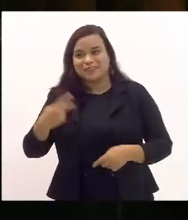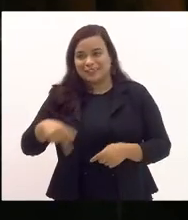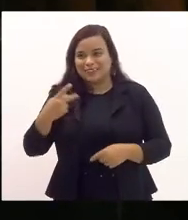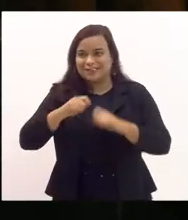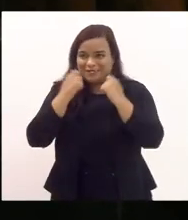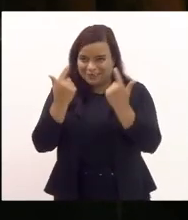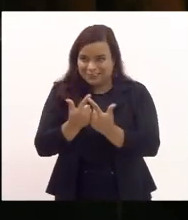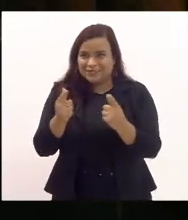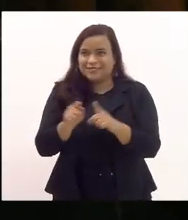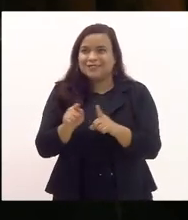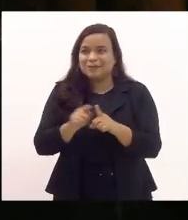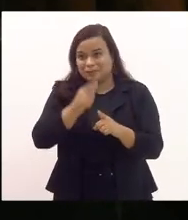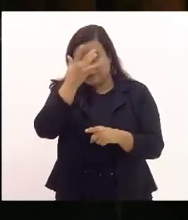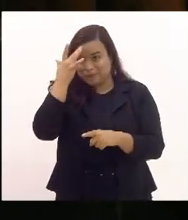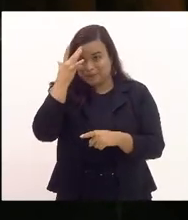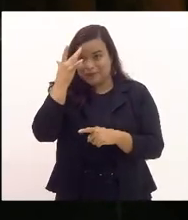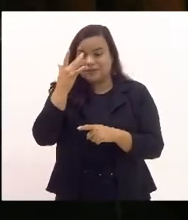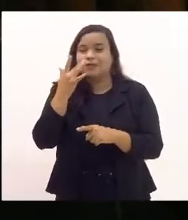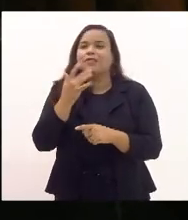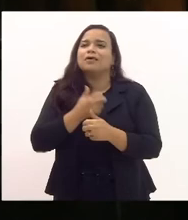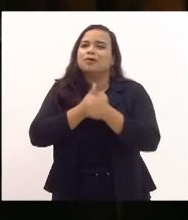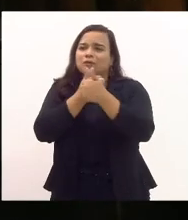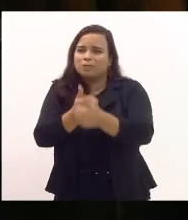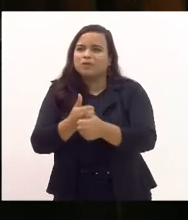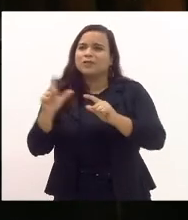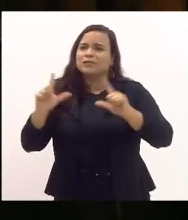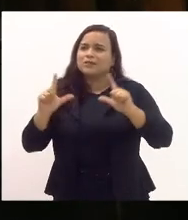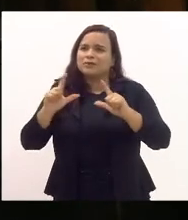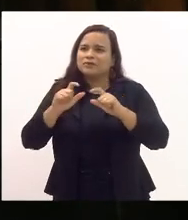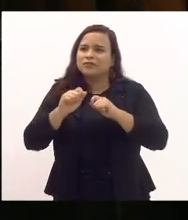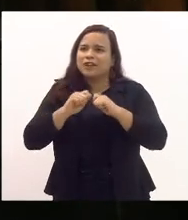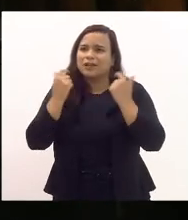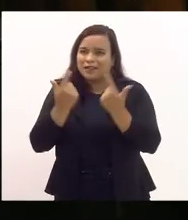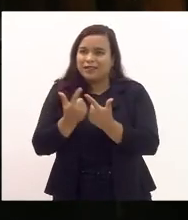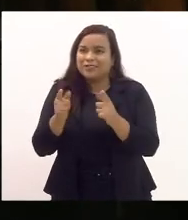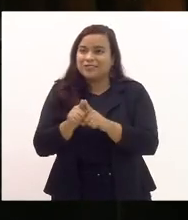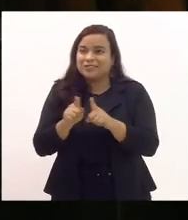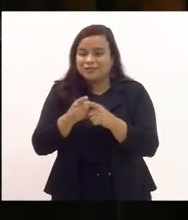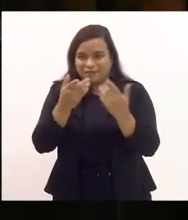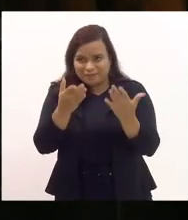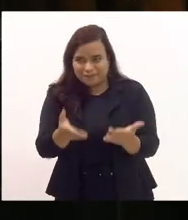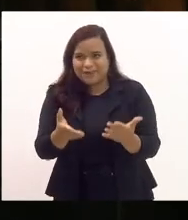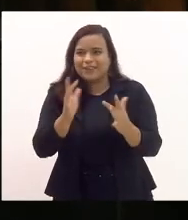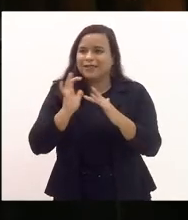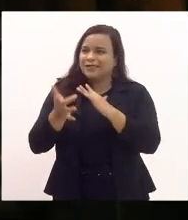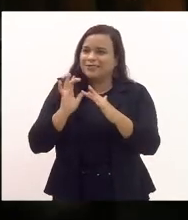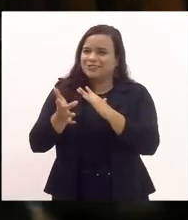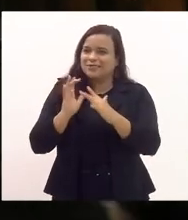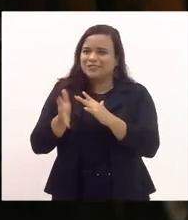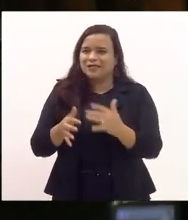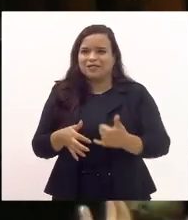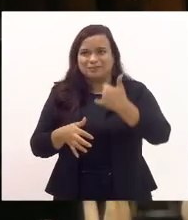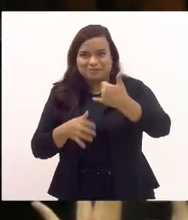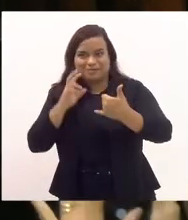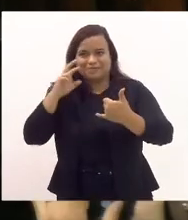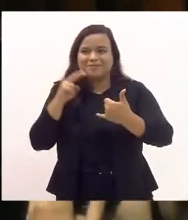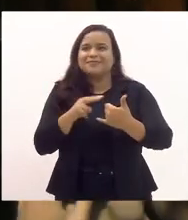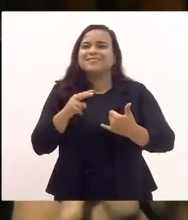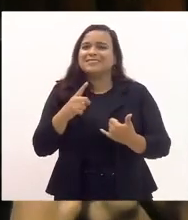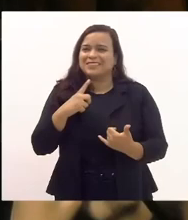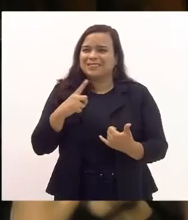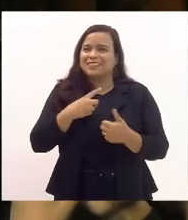casa Aquele que nos acompanham através da TV alerj e também na nossas redes sociais que